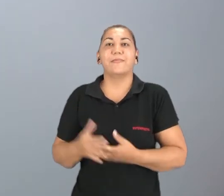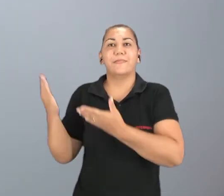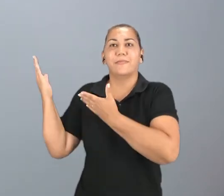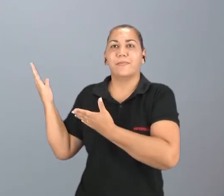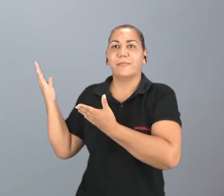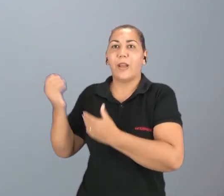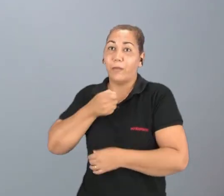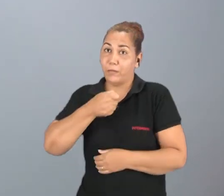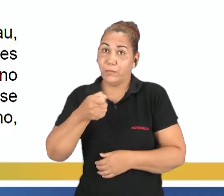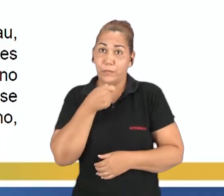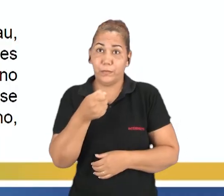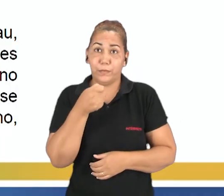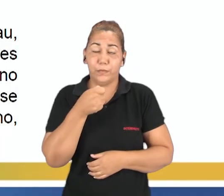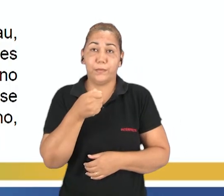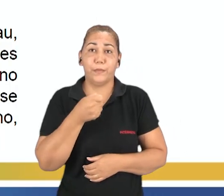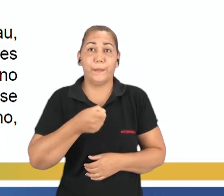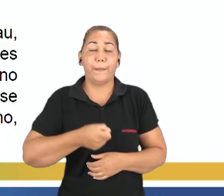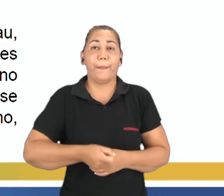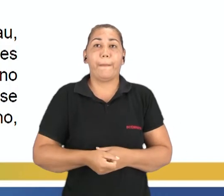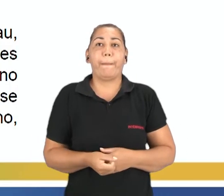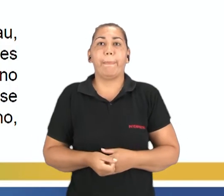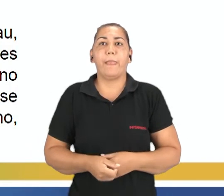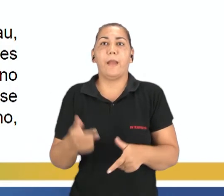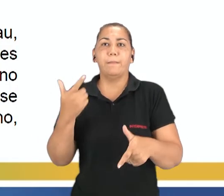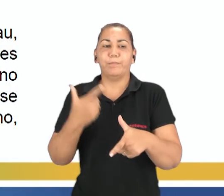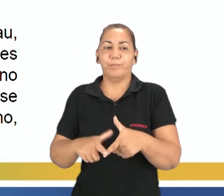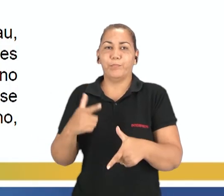uma entrevista. O problema não é